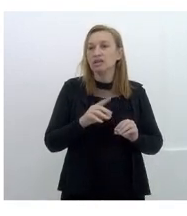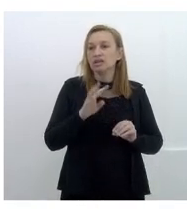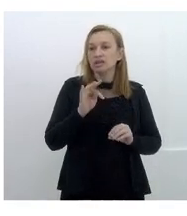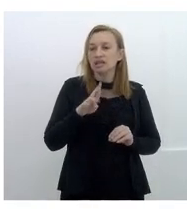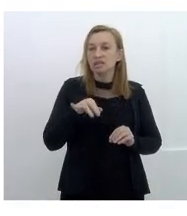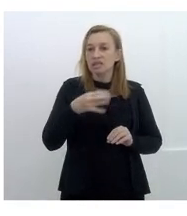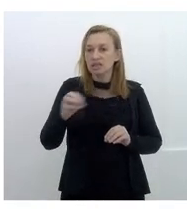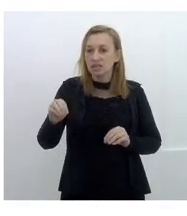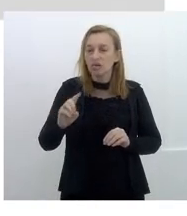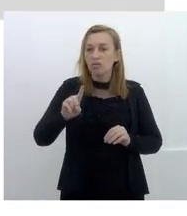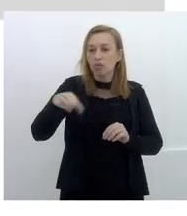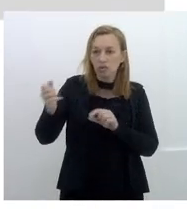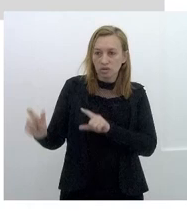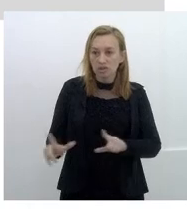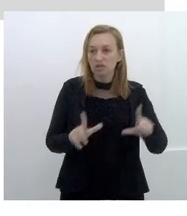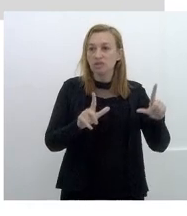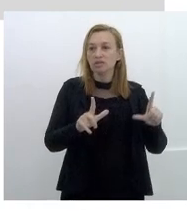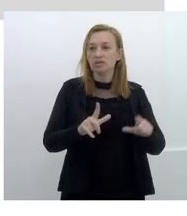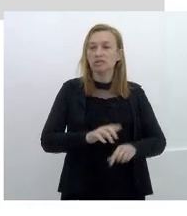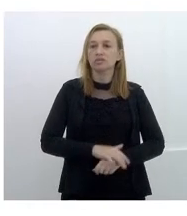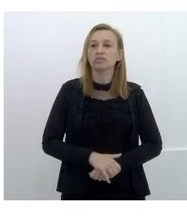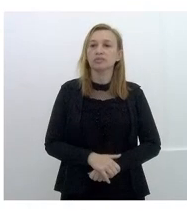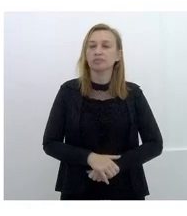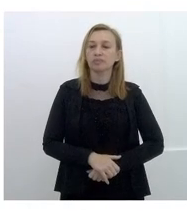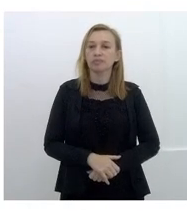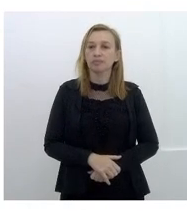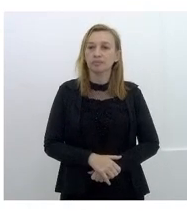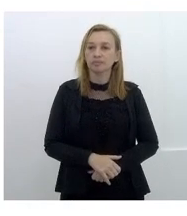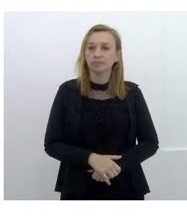próximos lado por gentileza a